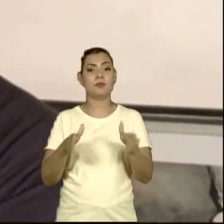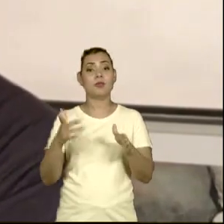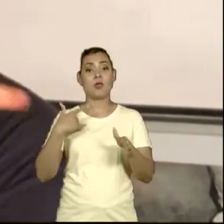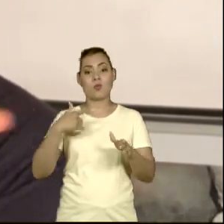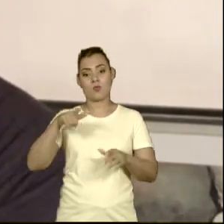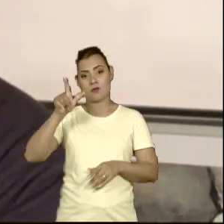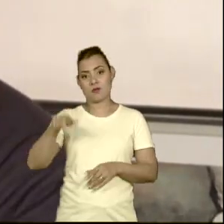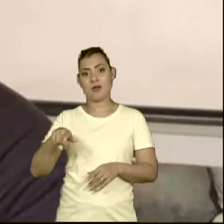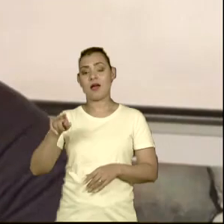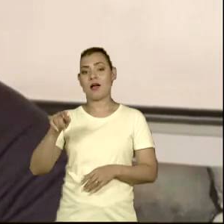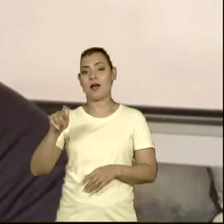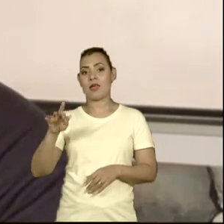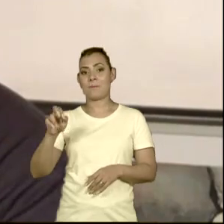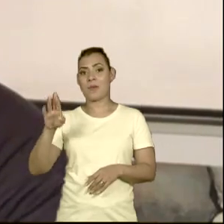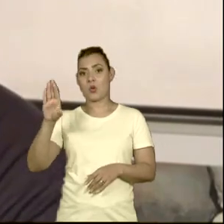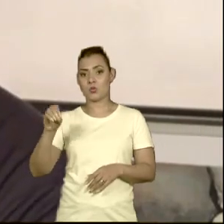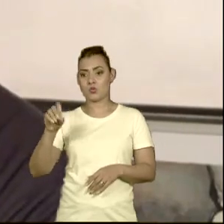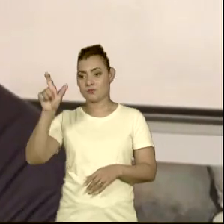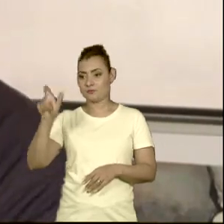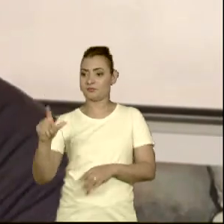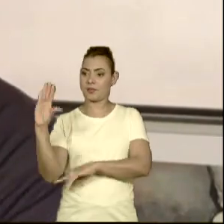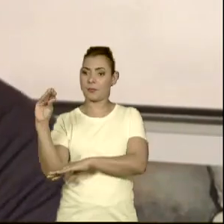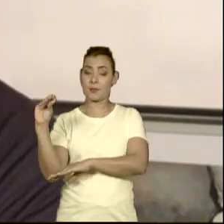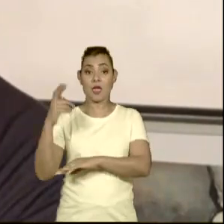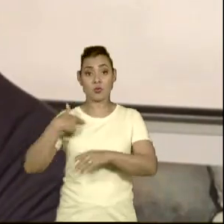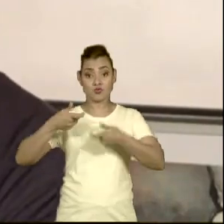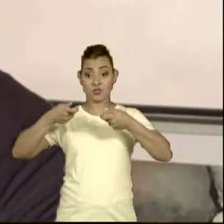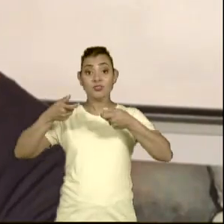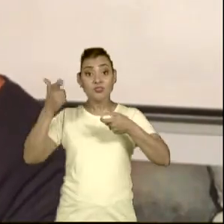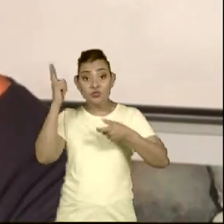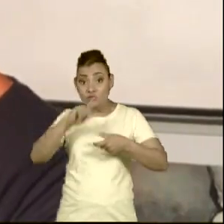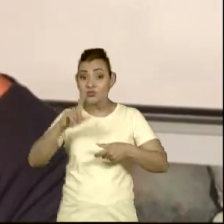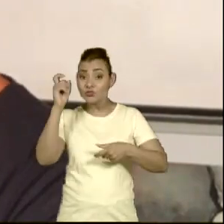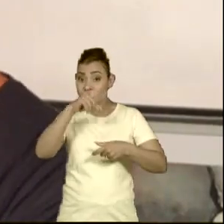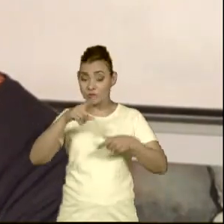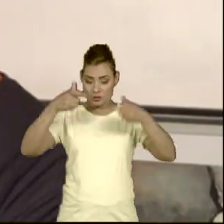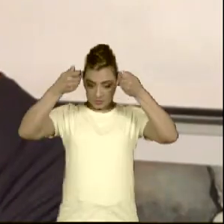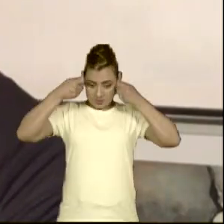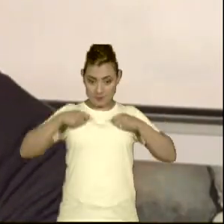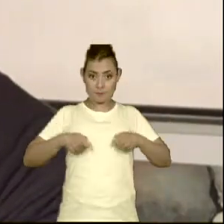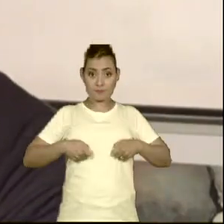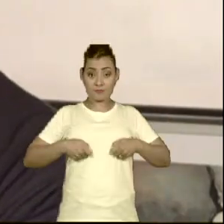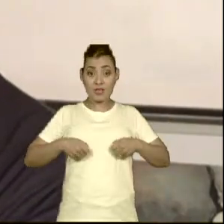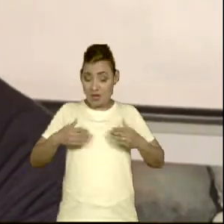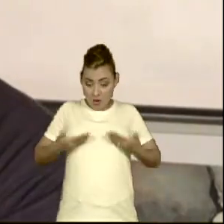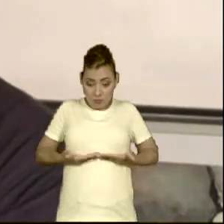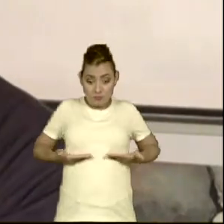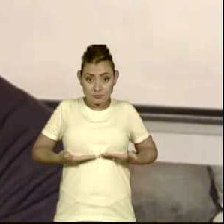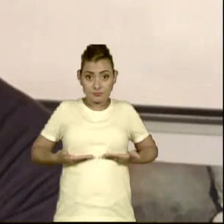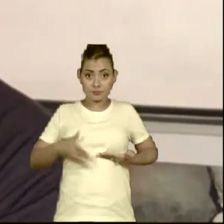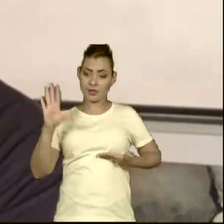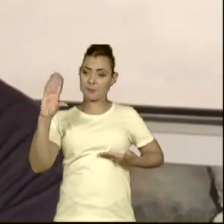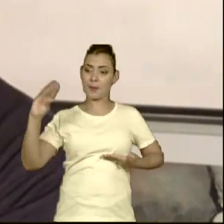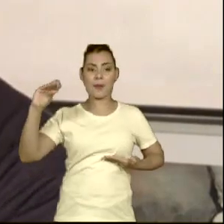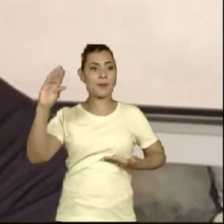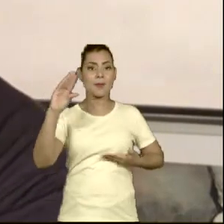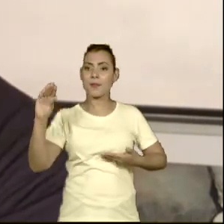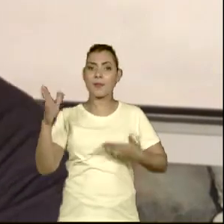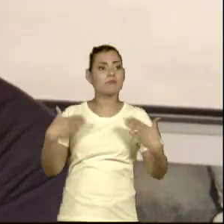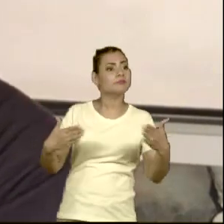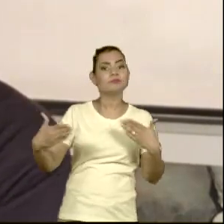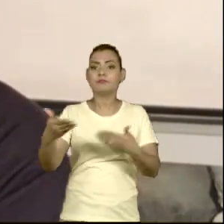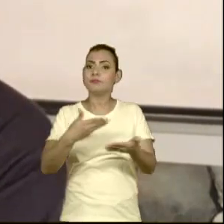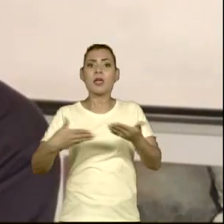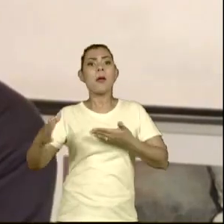E dentro de tudo que eu falei da dificuldade de colocar roupa, tinha isso, eu ficava com metade da roupa o tempo inteiro marcando com os atores e com a